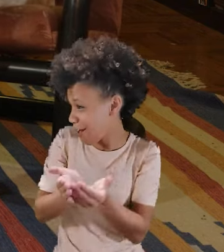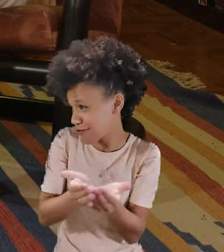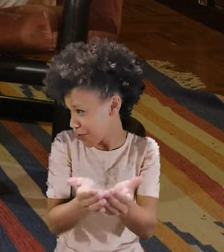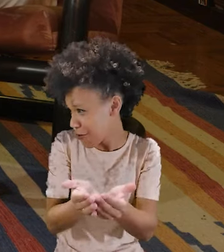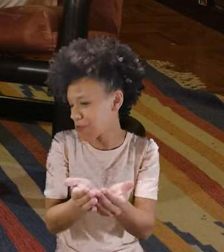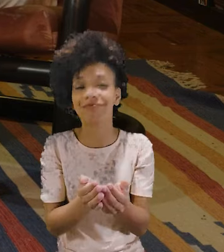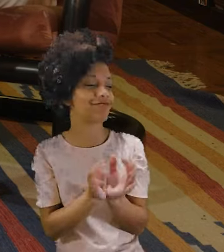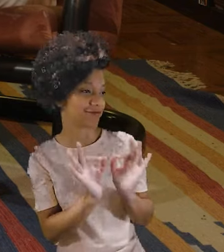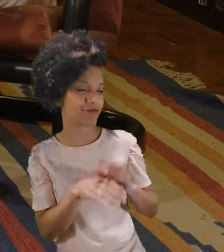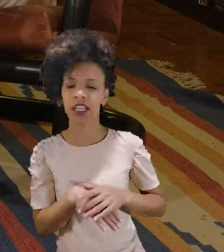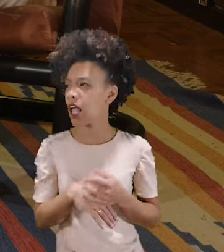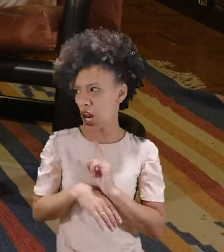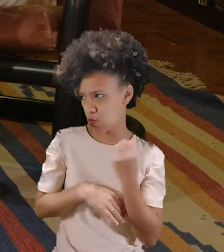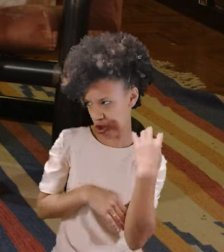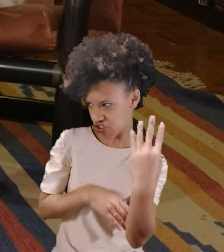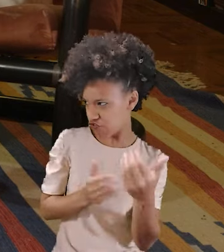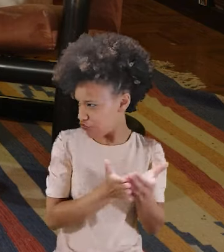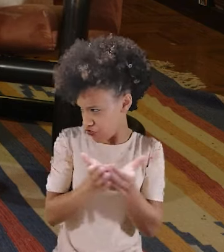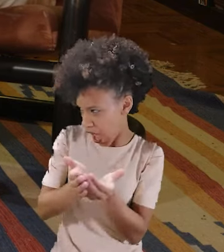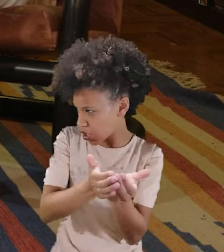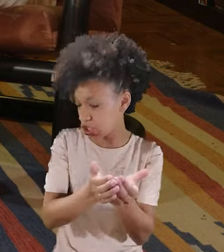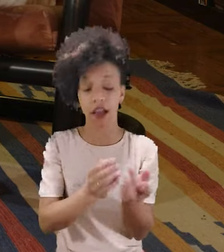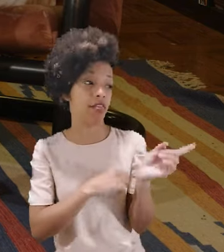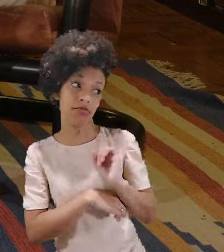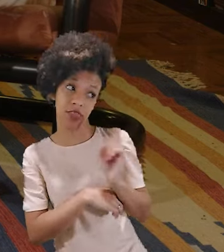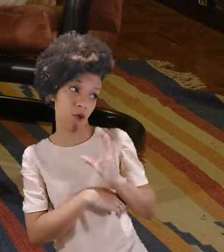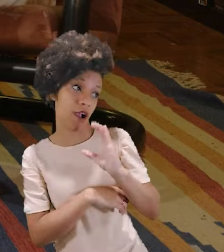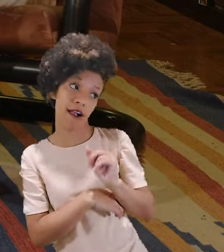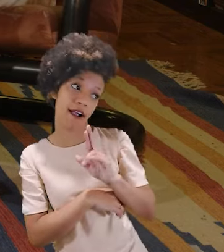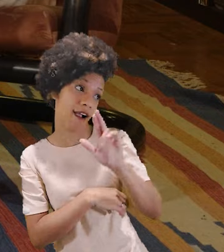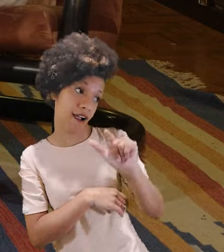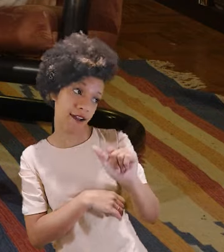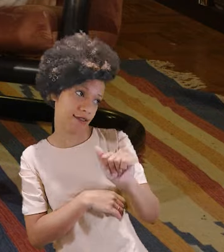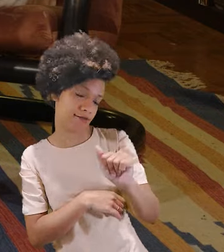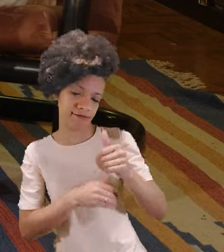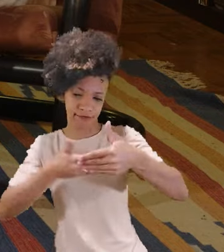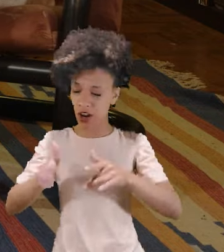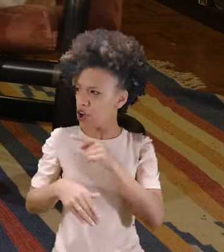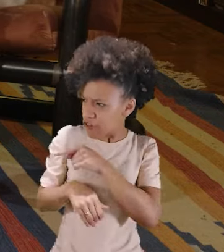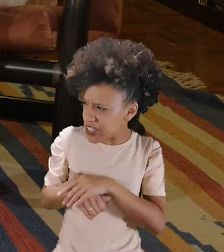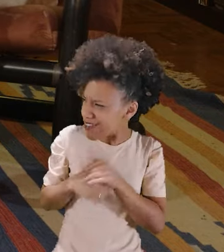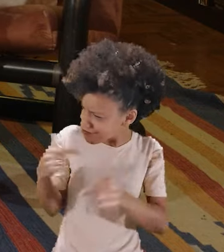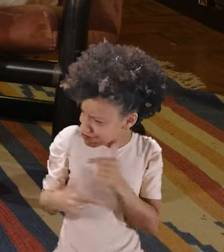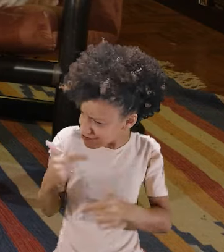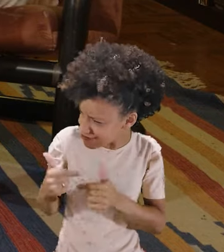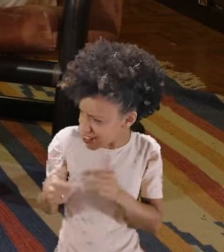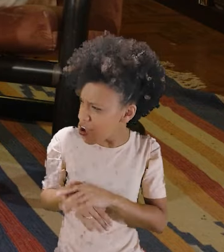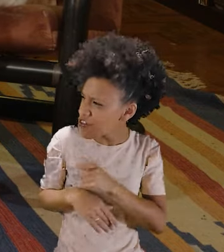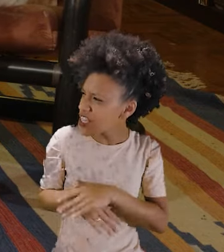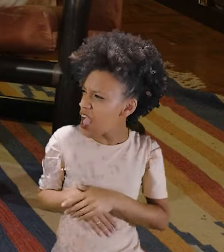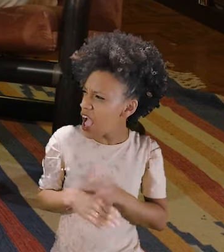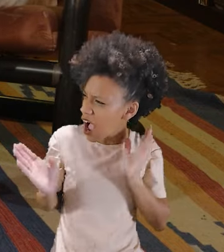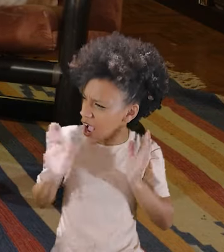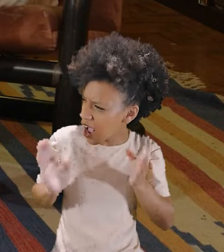esse navio que se ele não é de Cruzeiro não é um navio de carga de carga e você você é um peão e é exatamente esse é um caminhoneiro